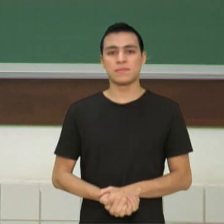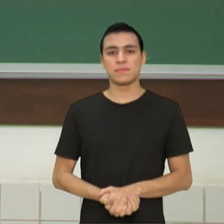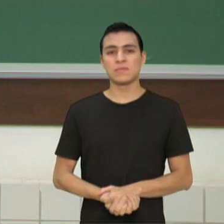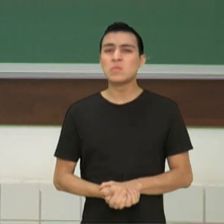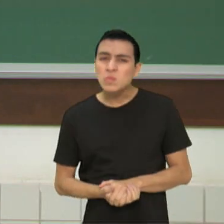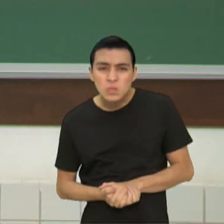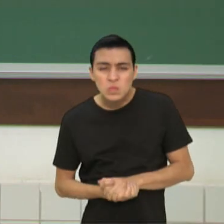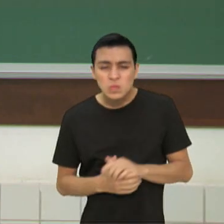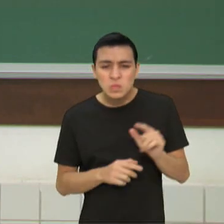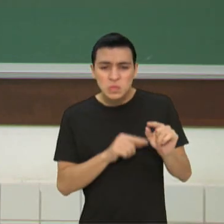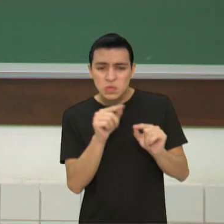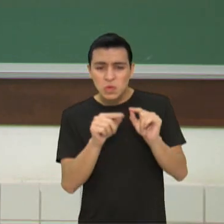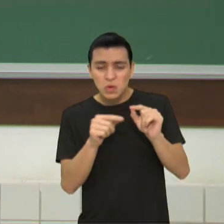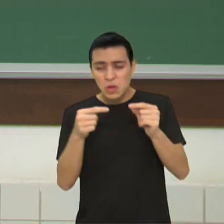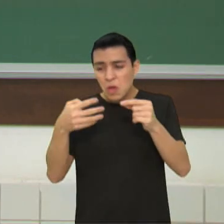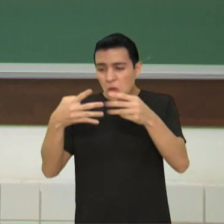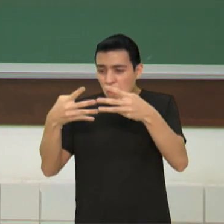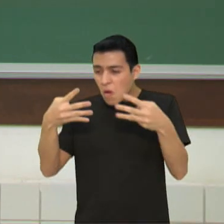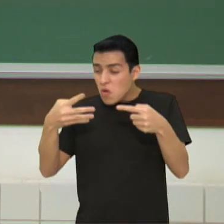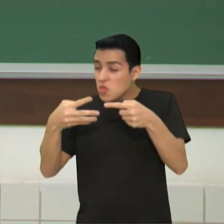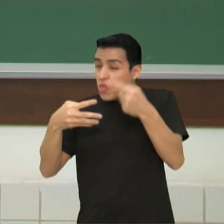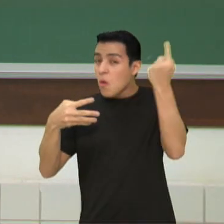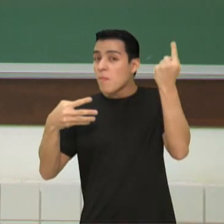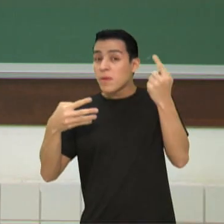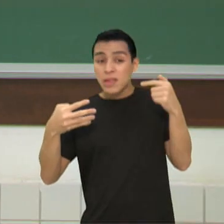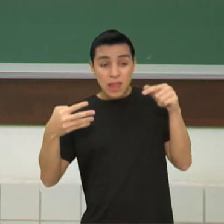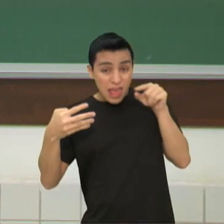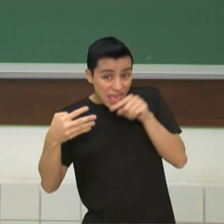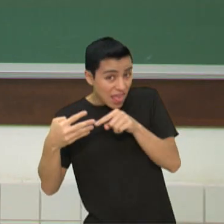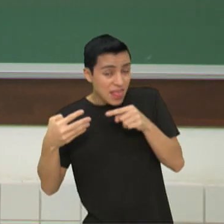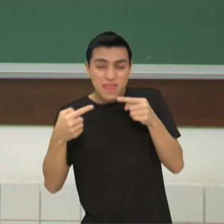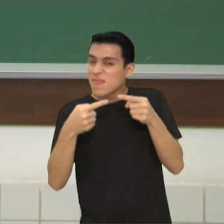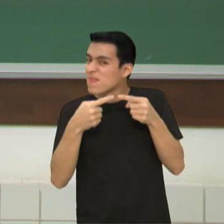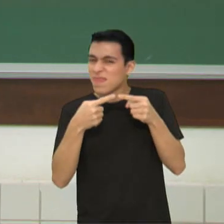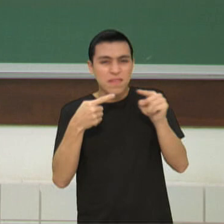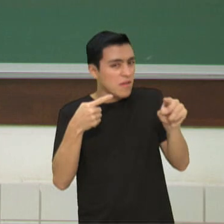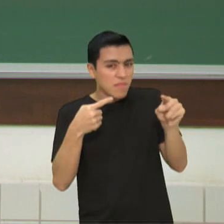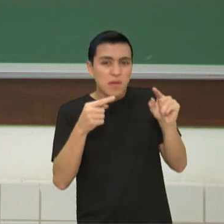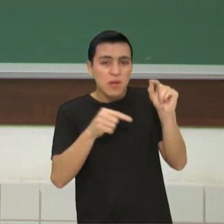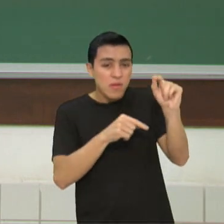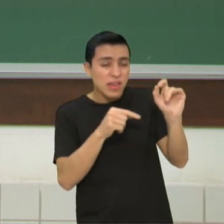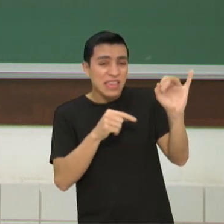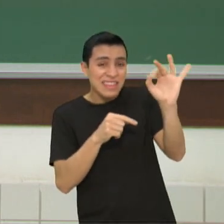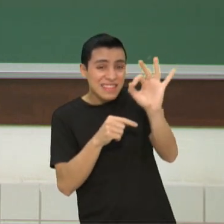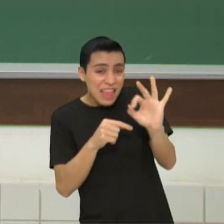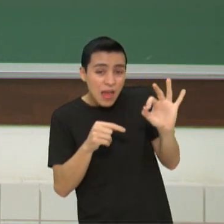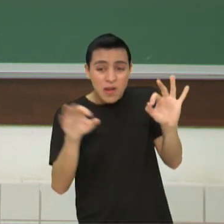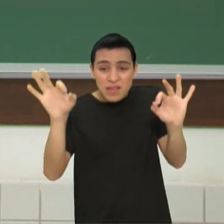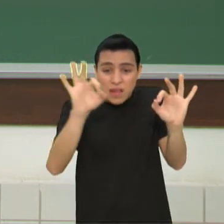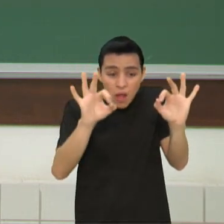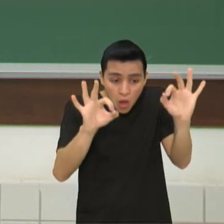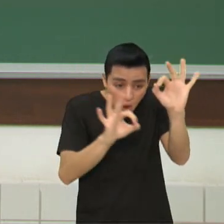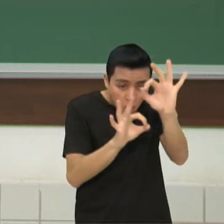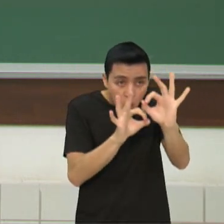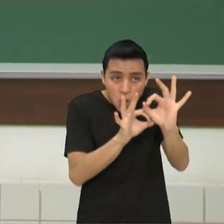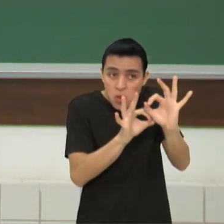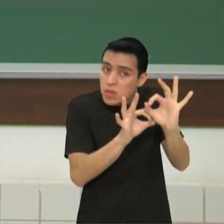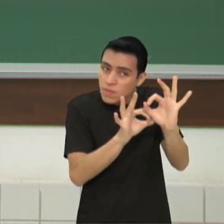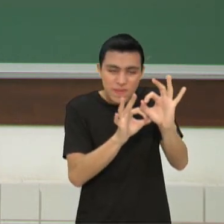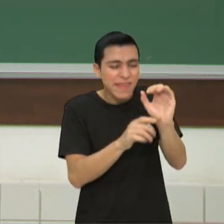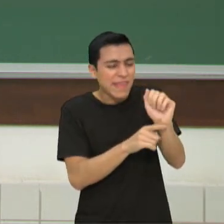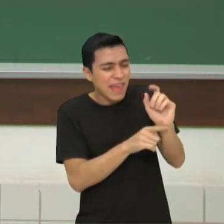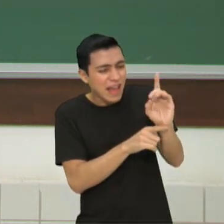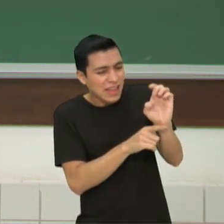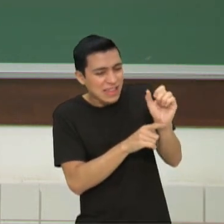O que o Golgi não faz? Ele não é responsável pela união de uma célula com a outra, adesão